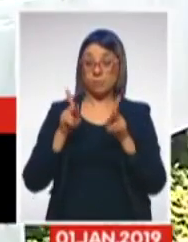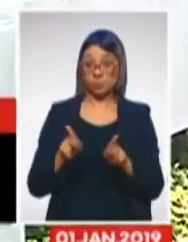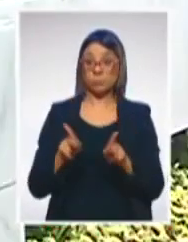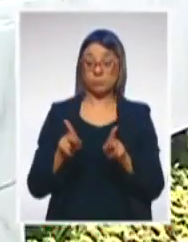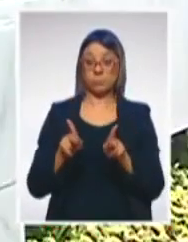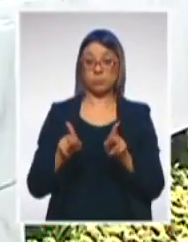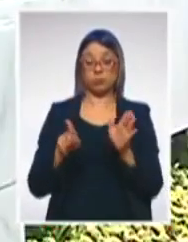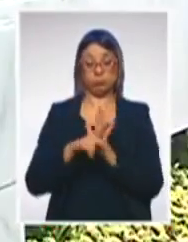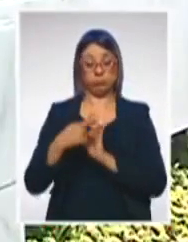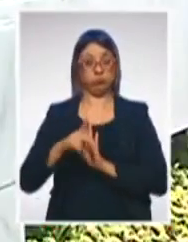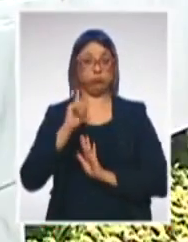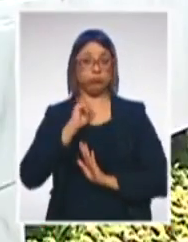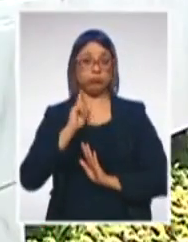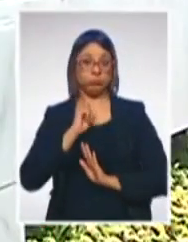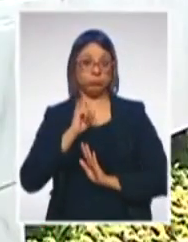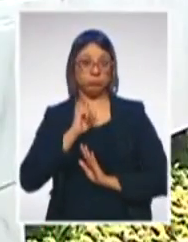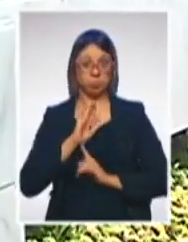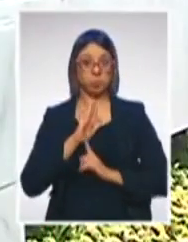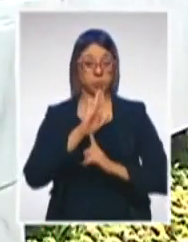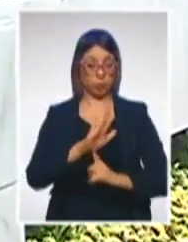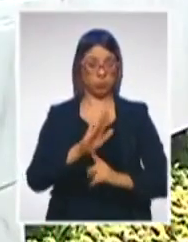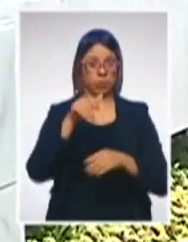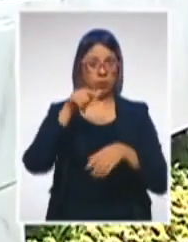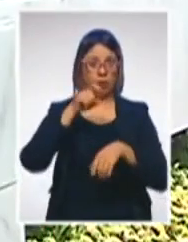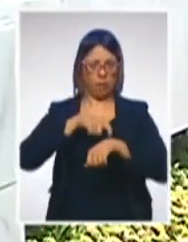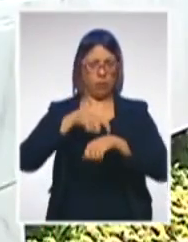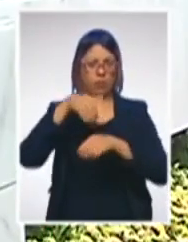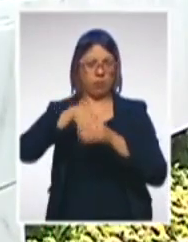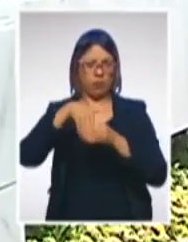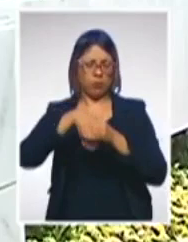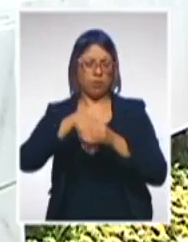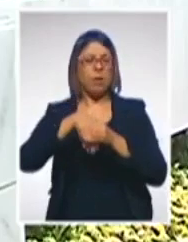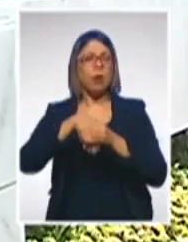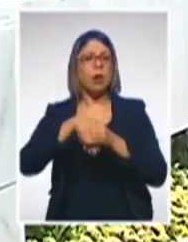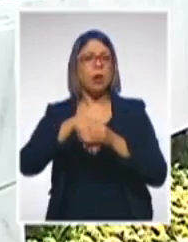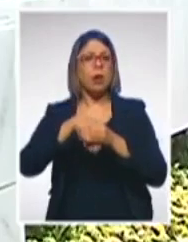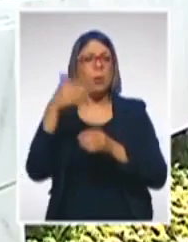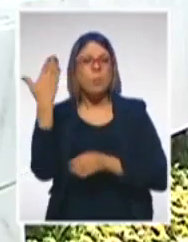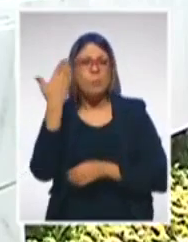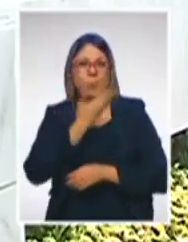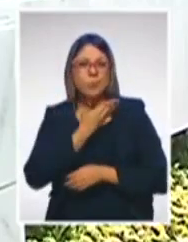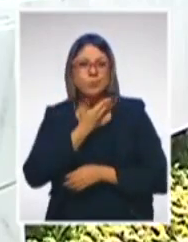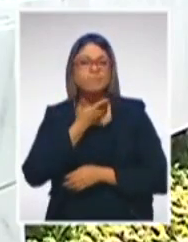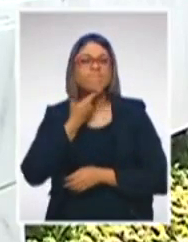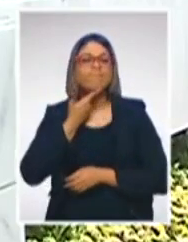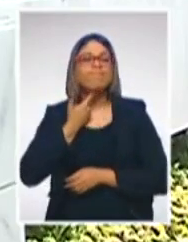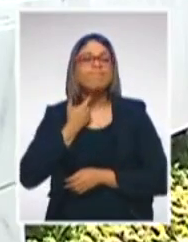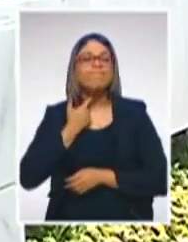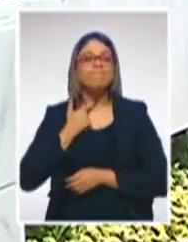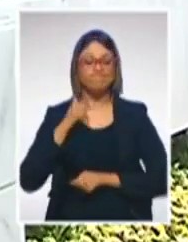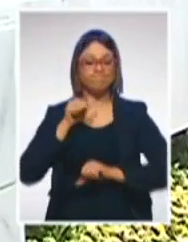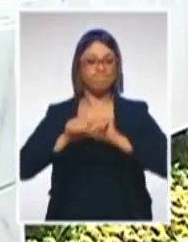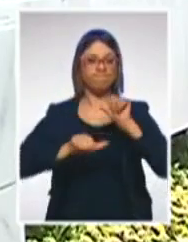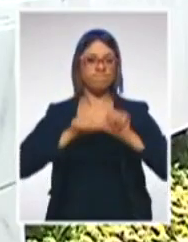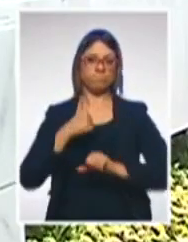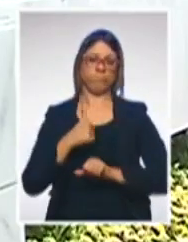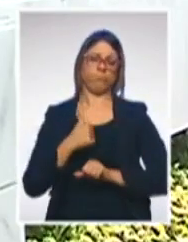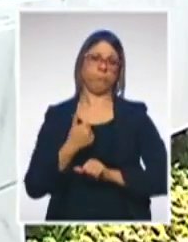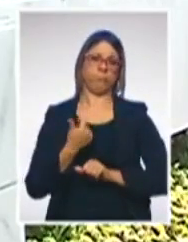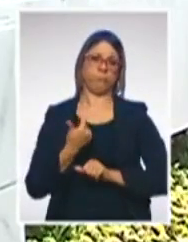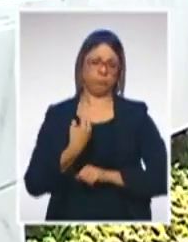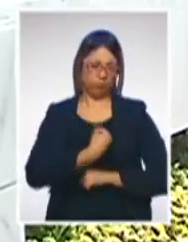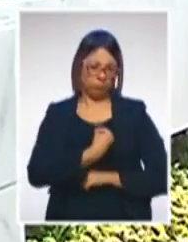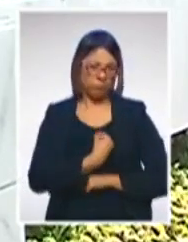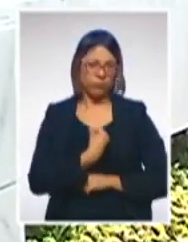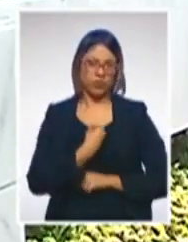mineiro, procedida nas urnas, demonstrou o desejo pela mudança de postura, de